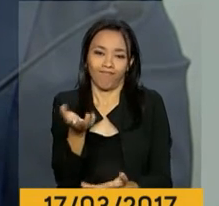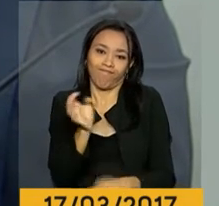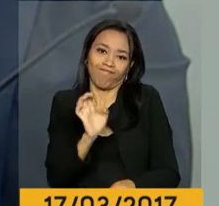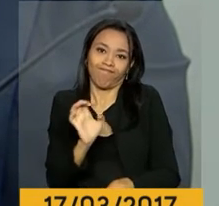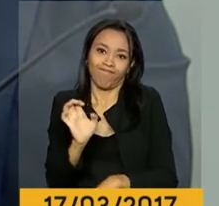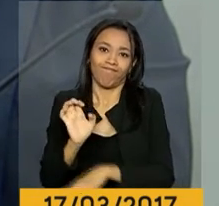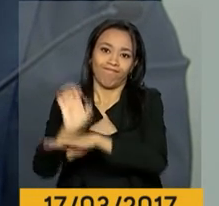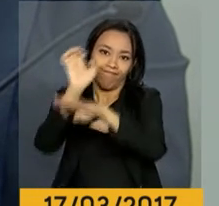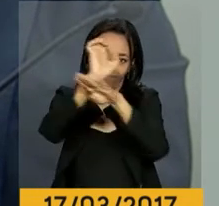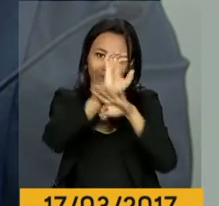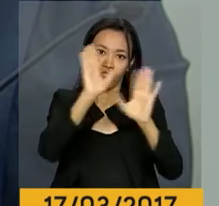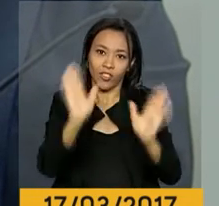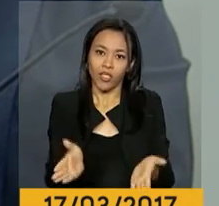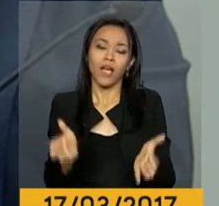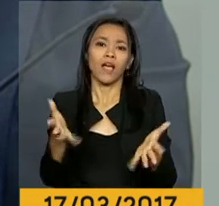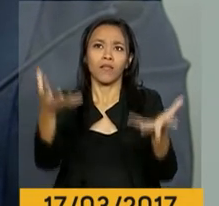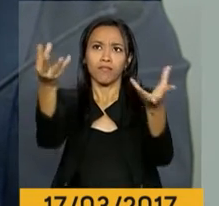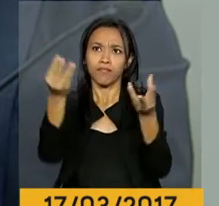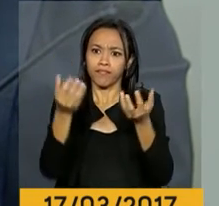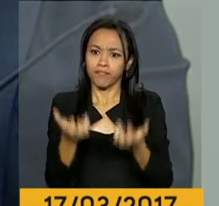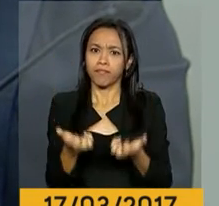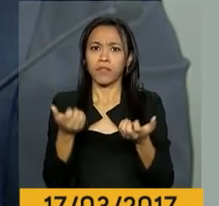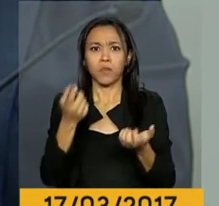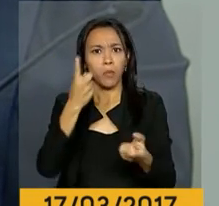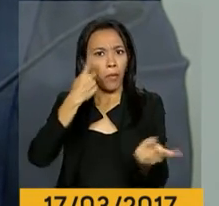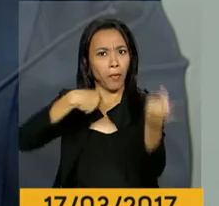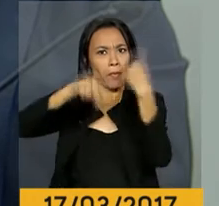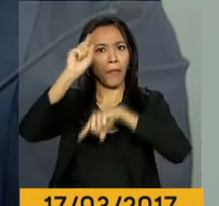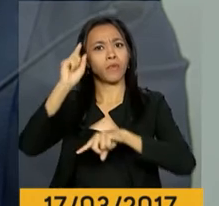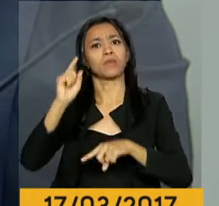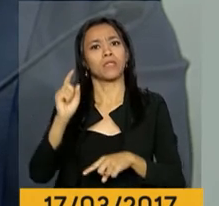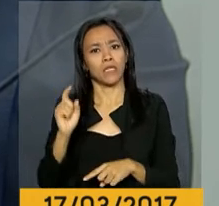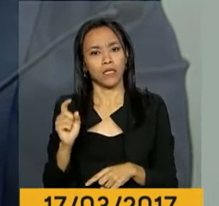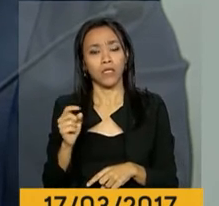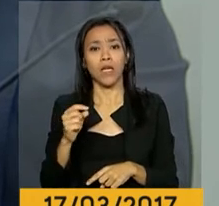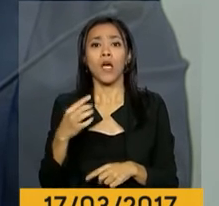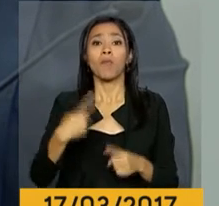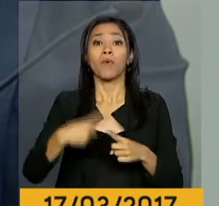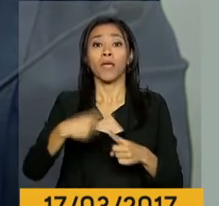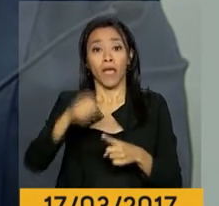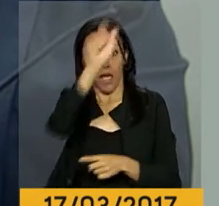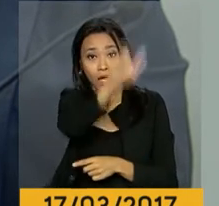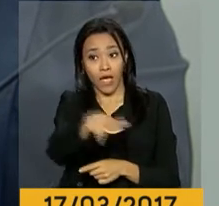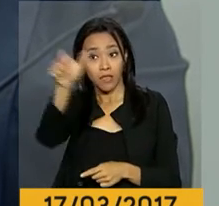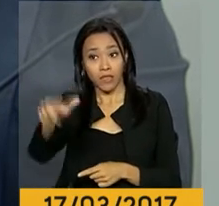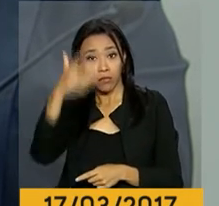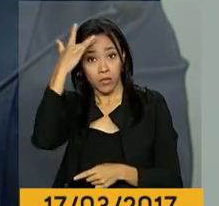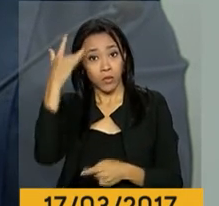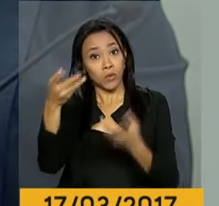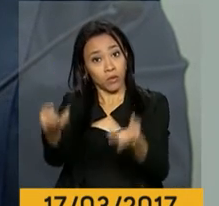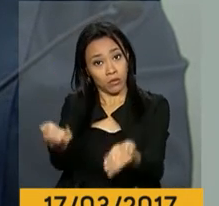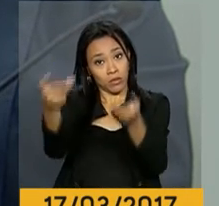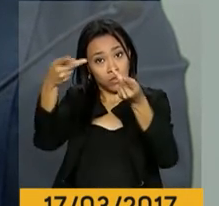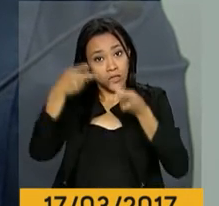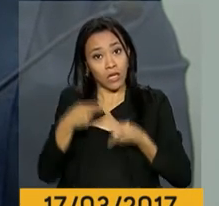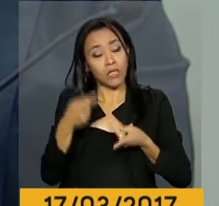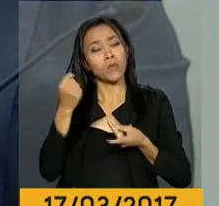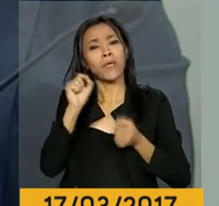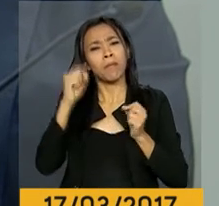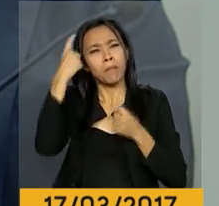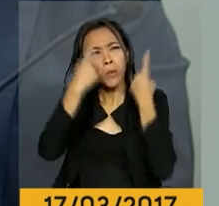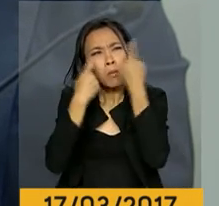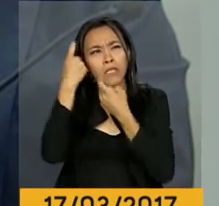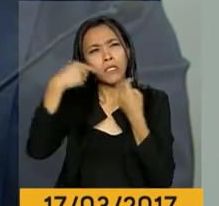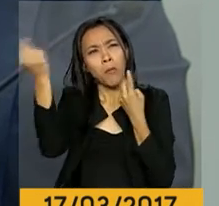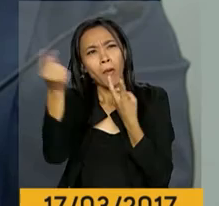com sucesso extraordinário, porque eles trazem naturalmente as suas preocupações, e eu sempre registro uma